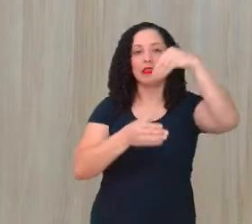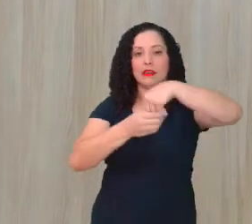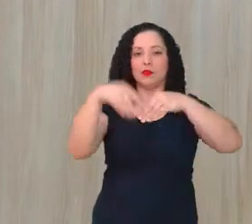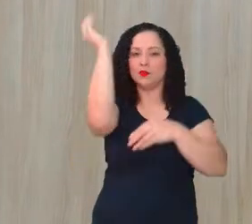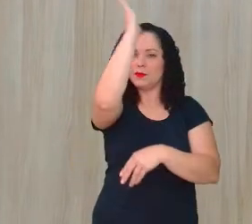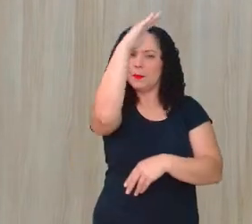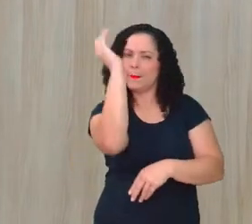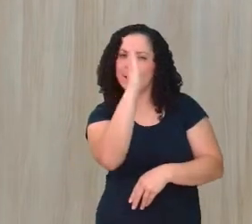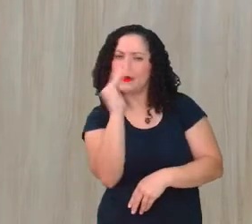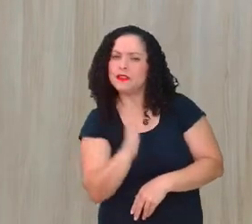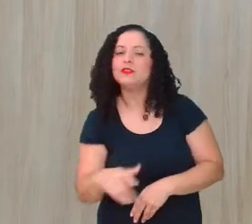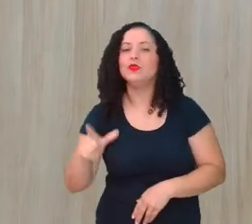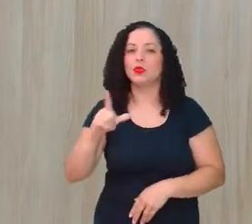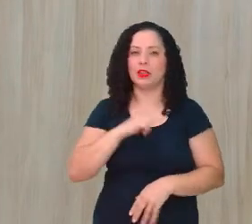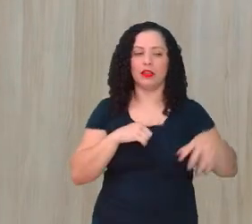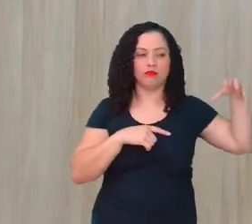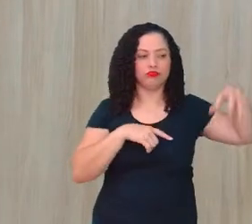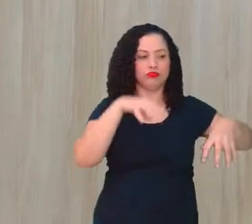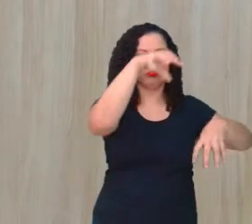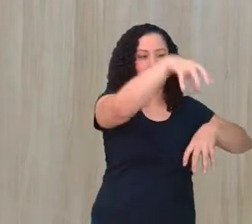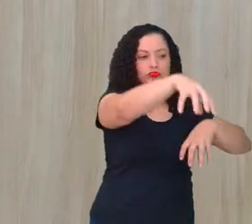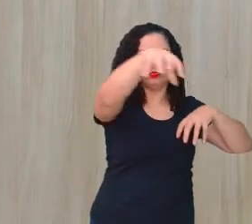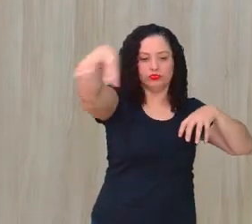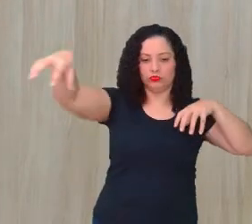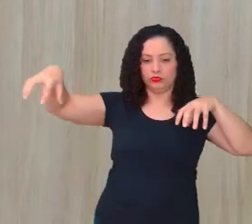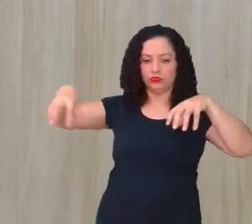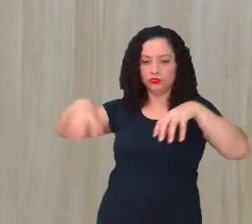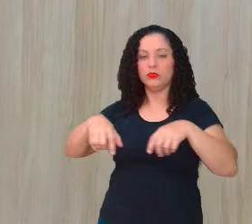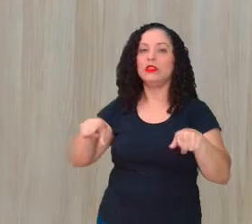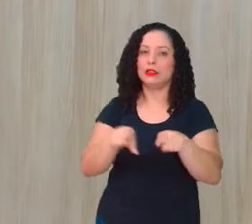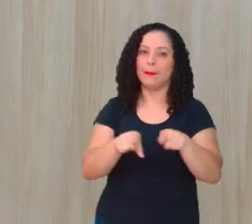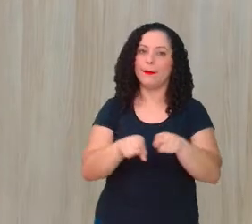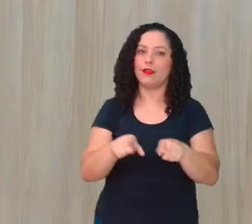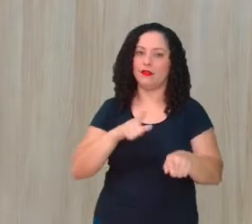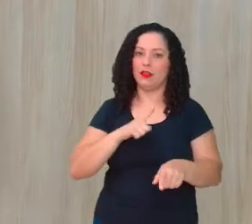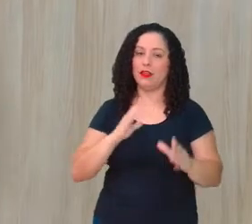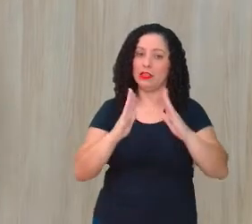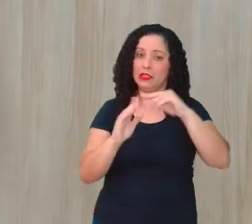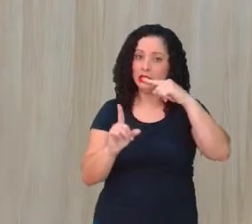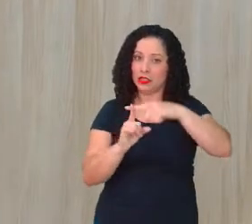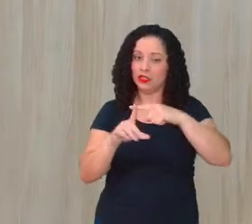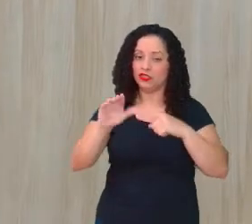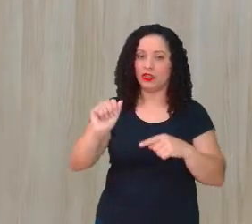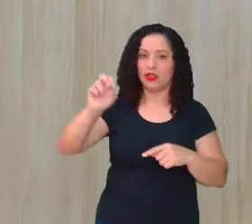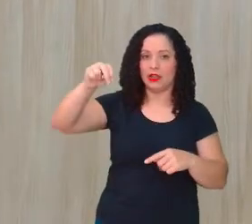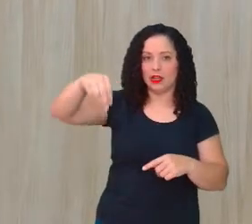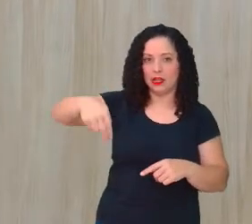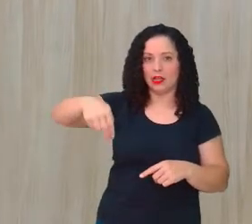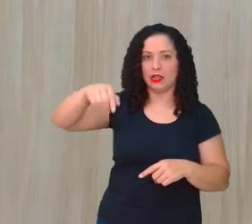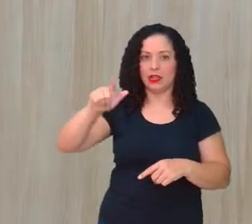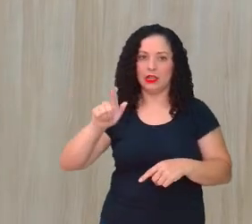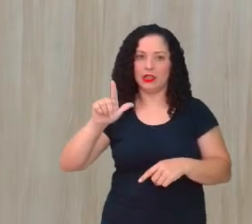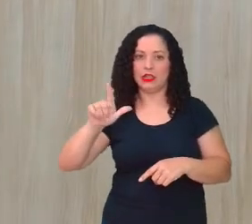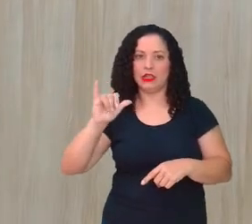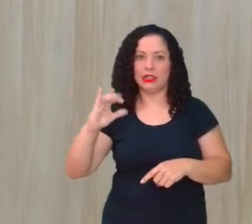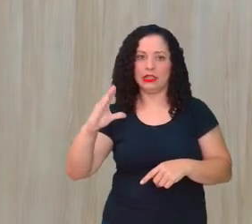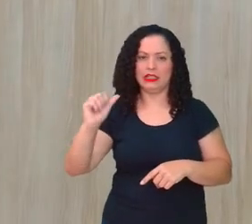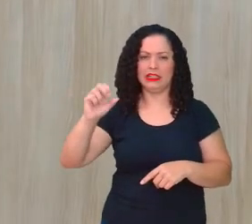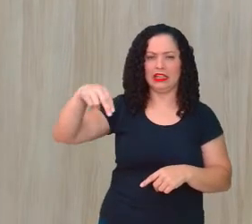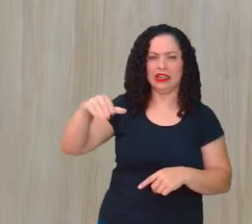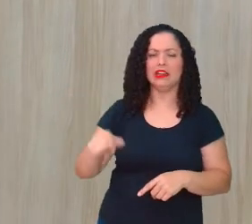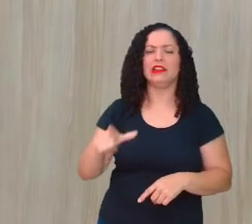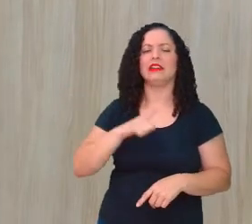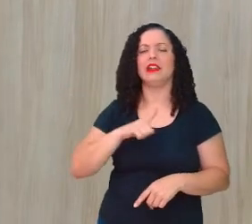também, né, sedes, né, da igreja anglicana. Aqui no Brasil a gente tem igreja anglicana, igreja